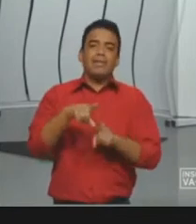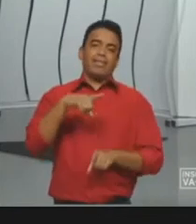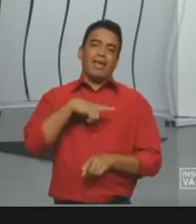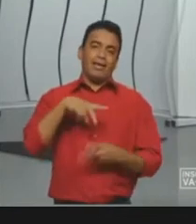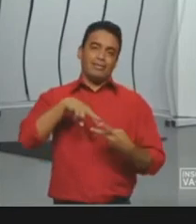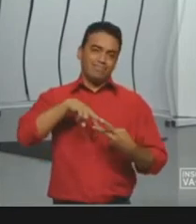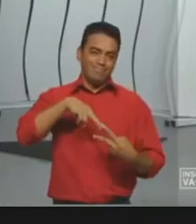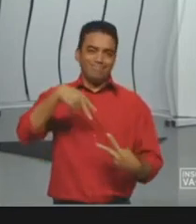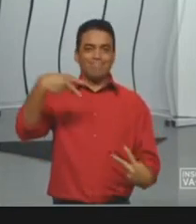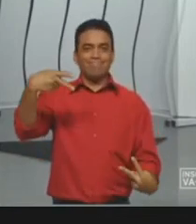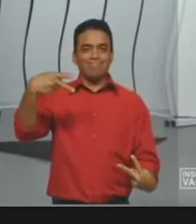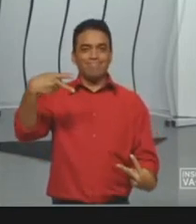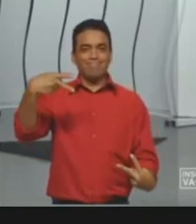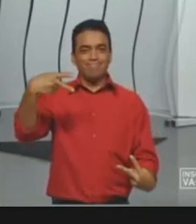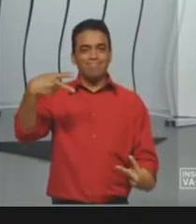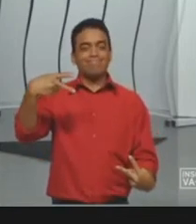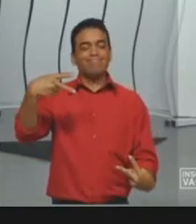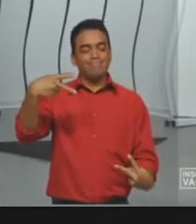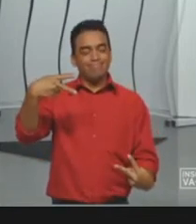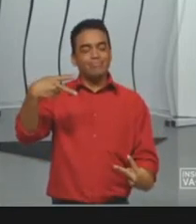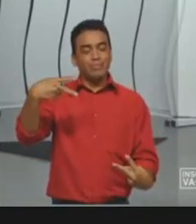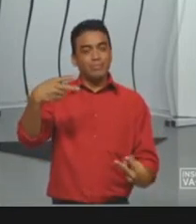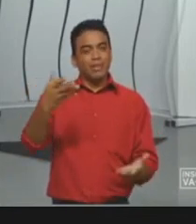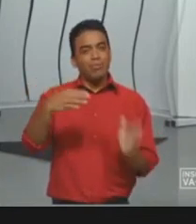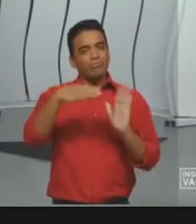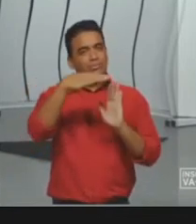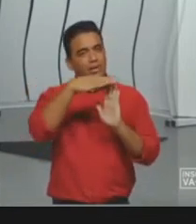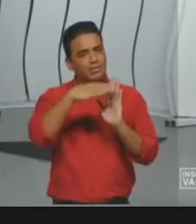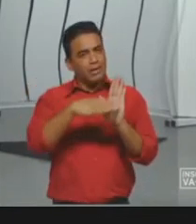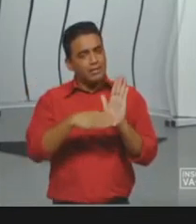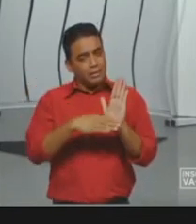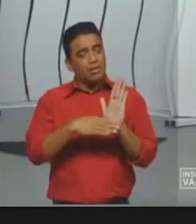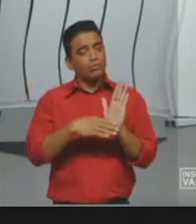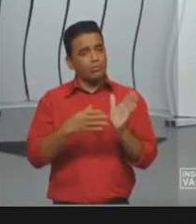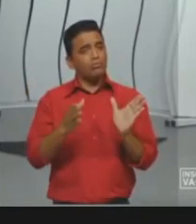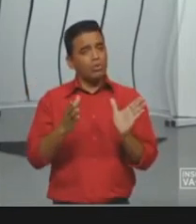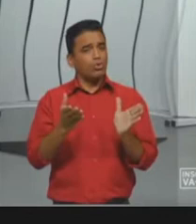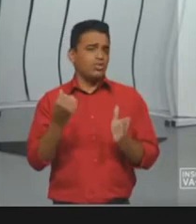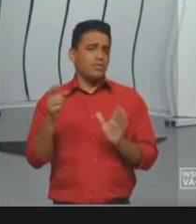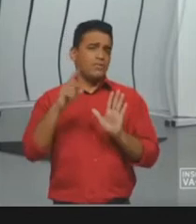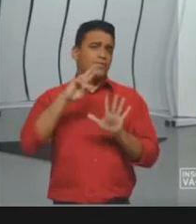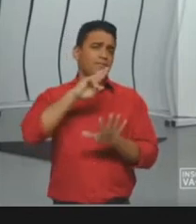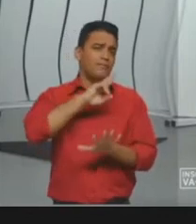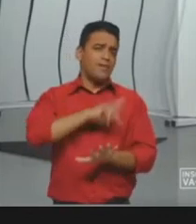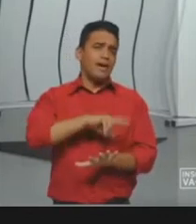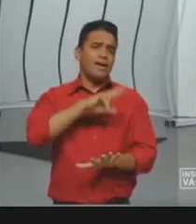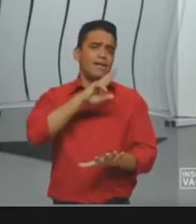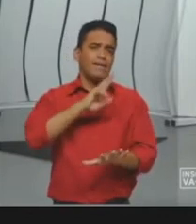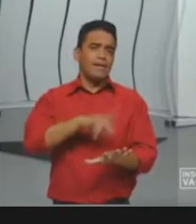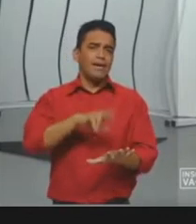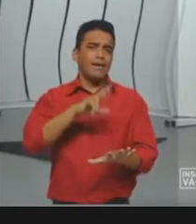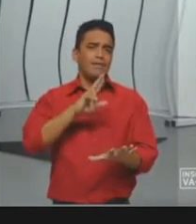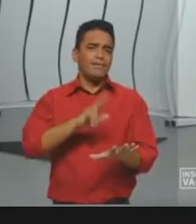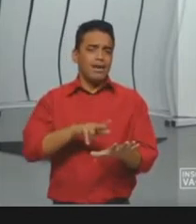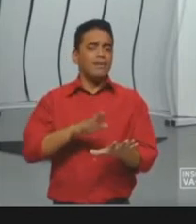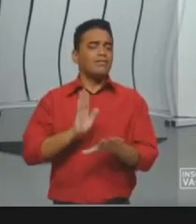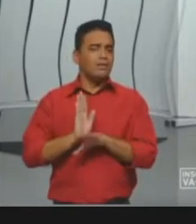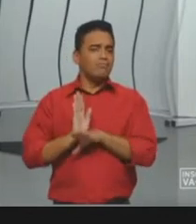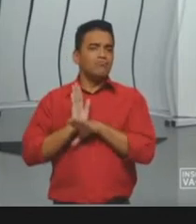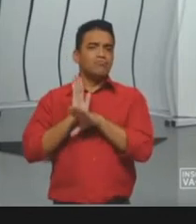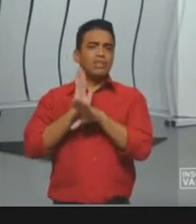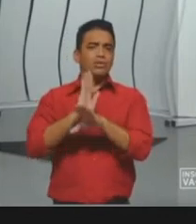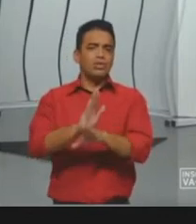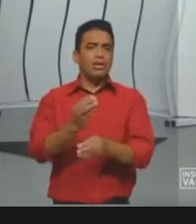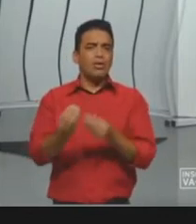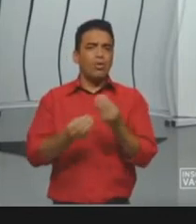genética. Então hoje nós temos aí, dentro das classificações modernas, vários fatores que vão influenciar como esses seres vivos